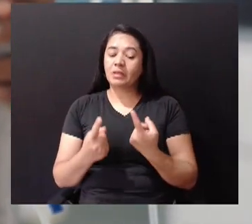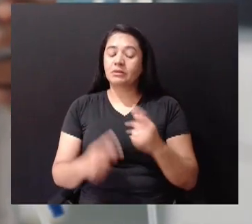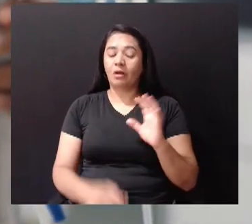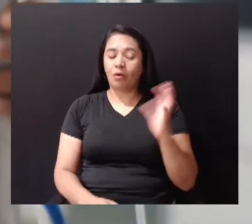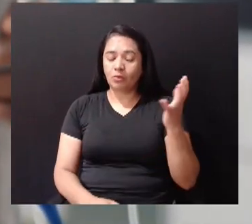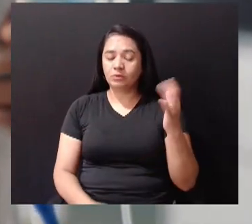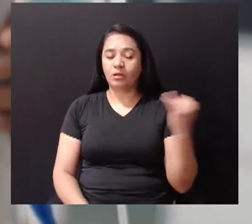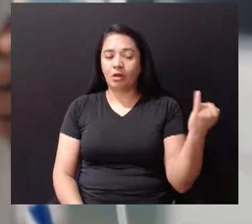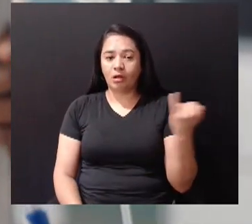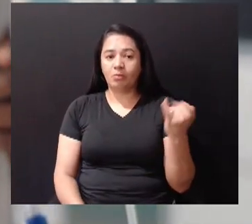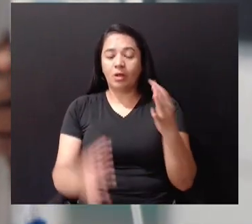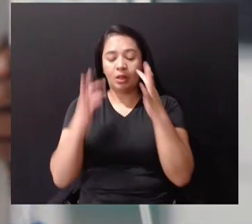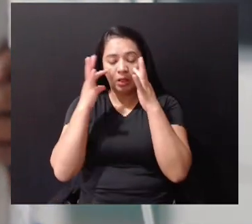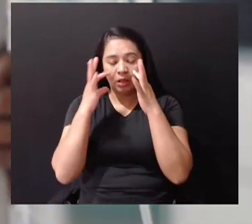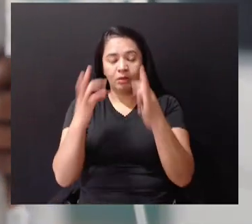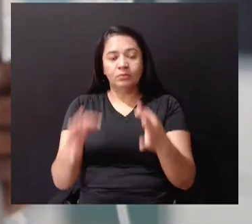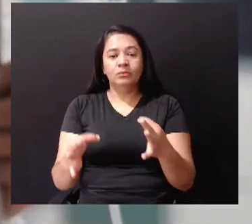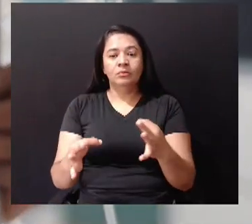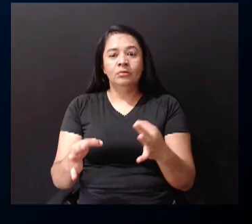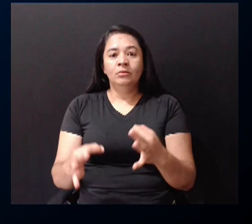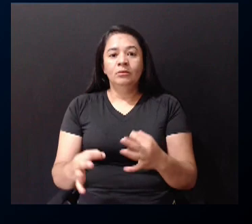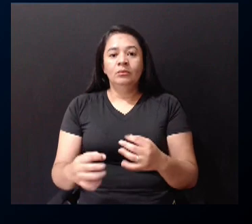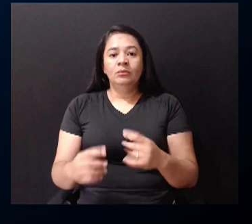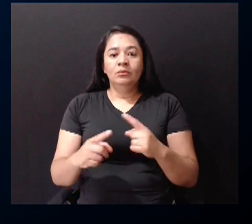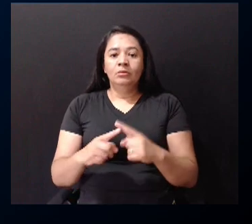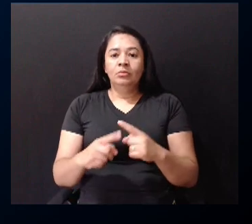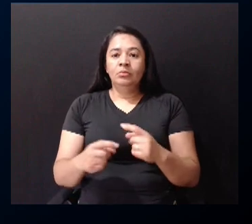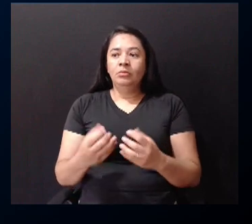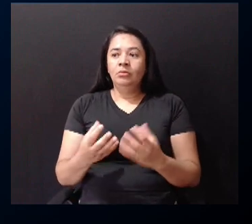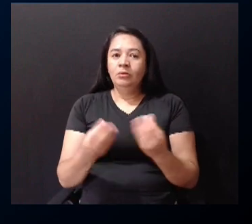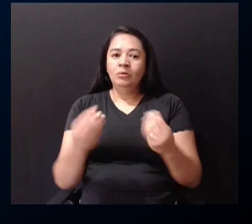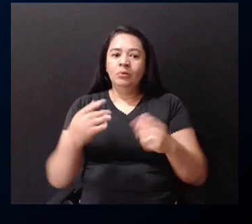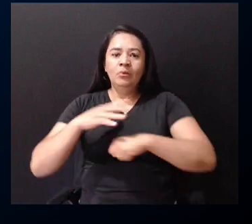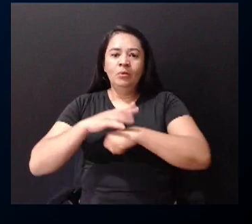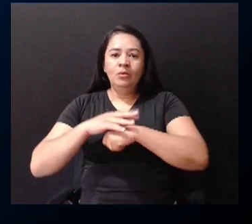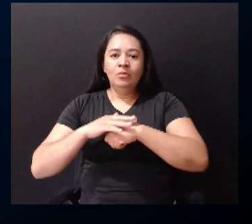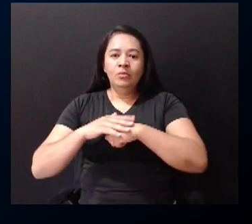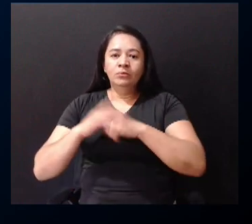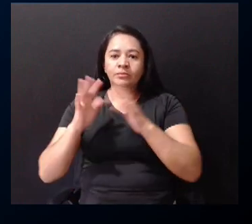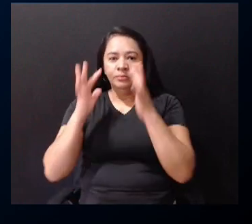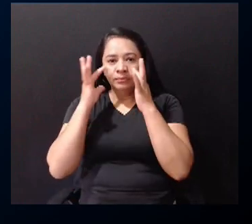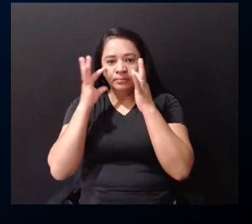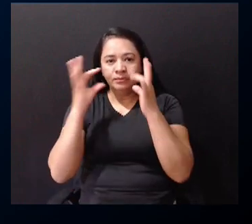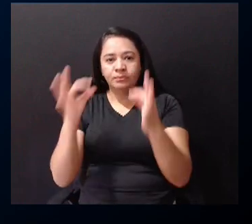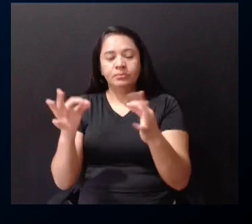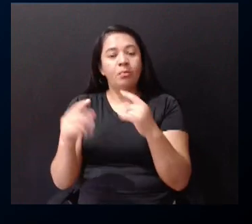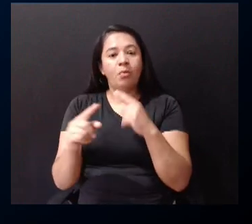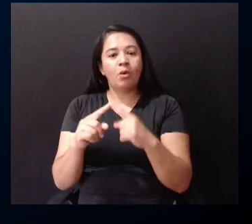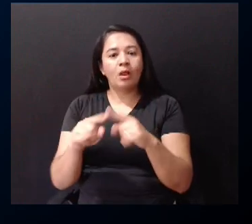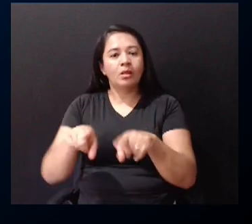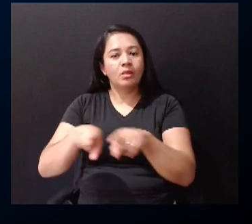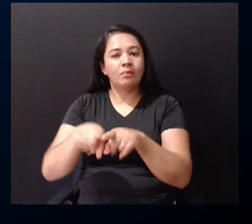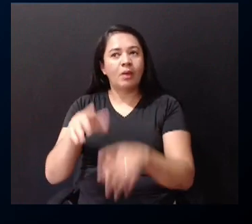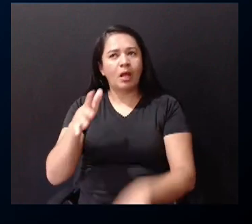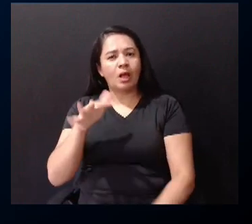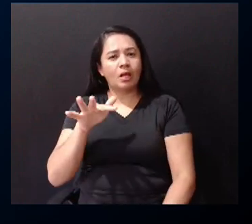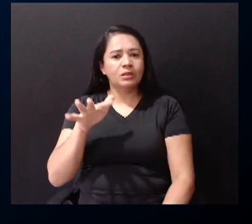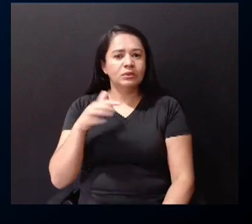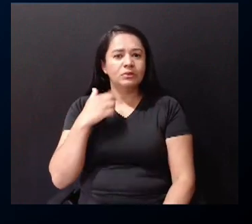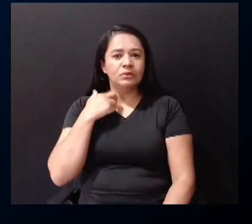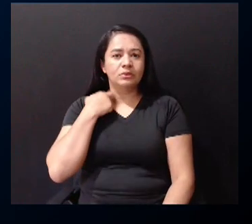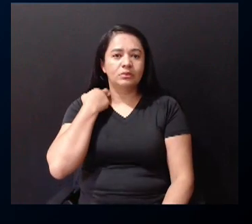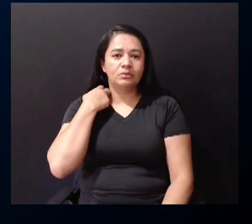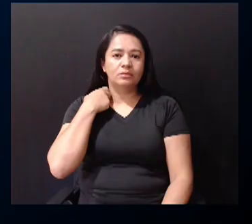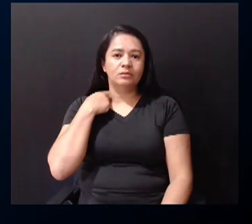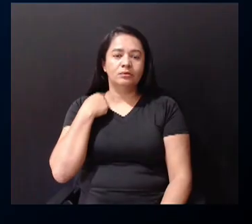que mimetiza muitas doenças, chama atenção porque também às vezes é um tumor. Isso acho que é a